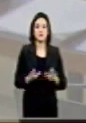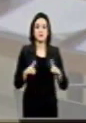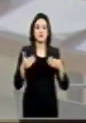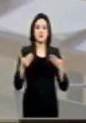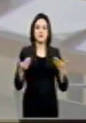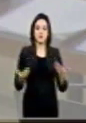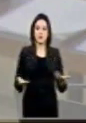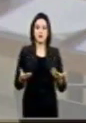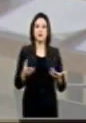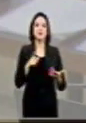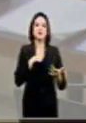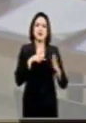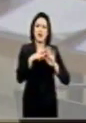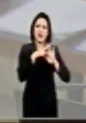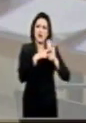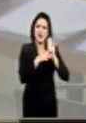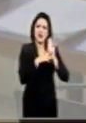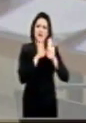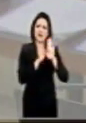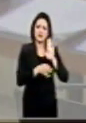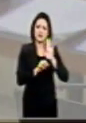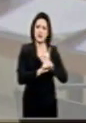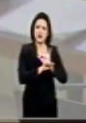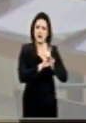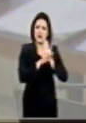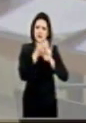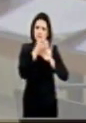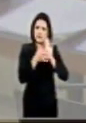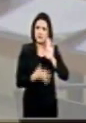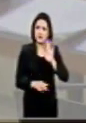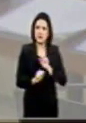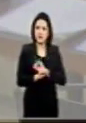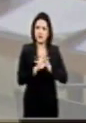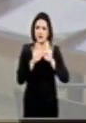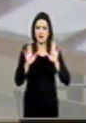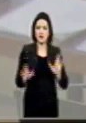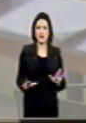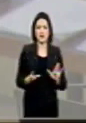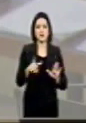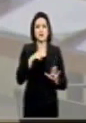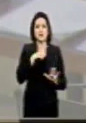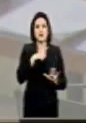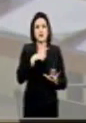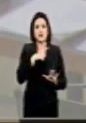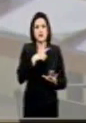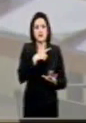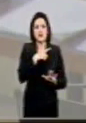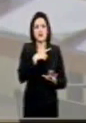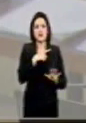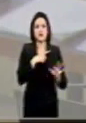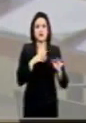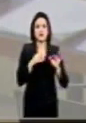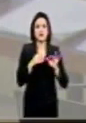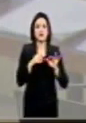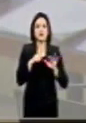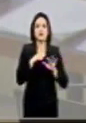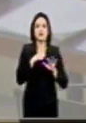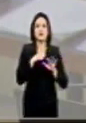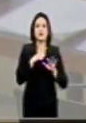expressa e que consubstancia a decorrência lógica do sistema de freios e contrapesos que é adotado pelo sistema